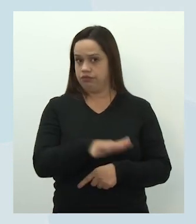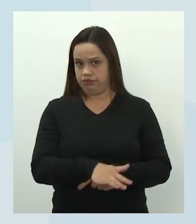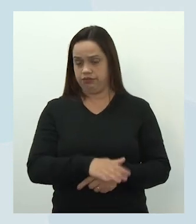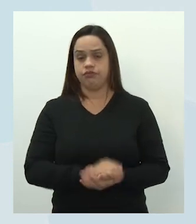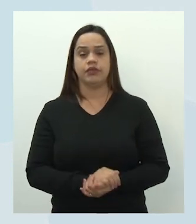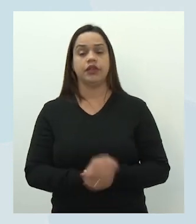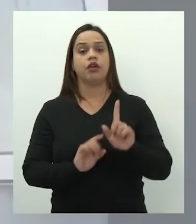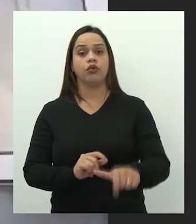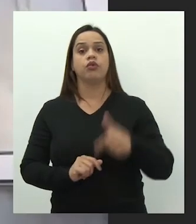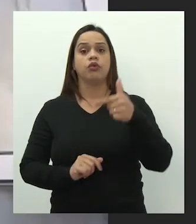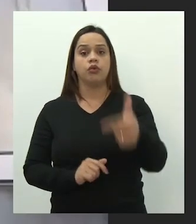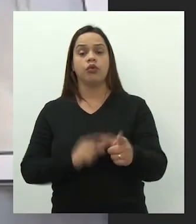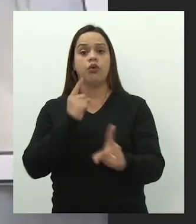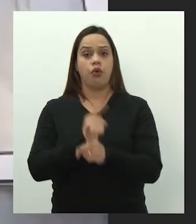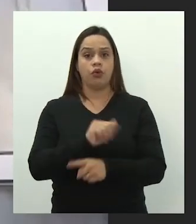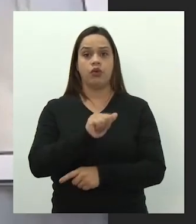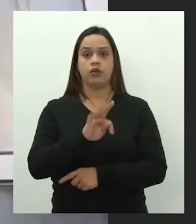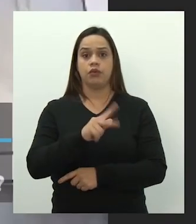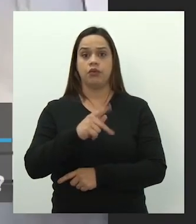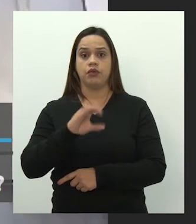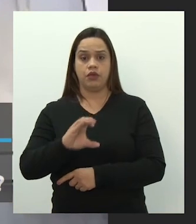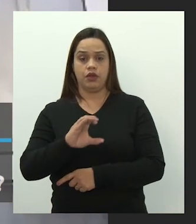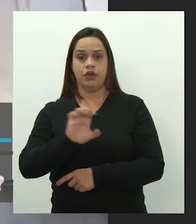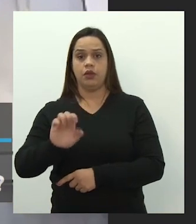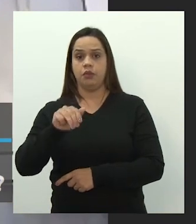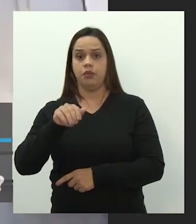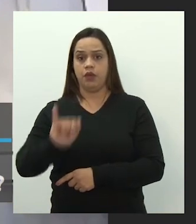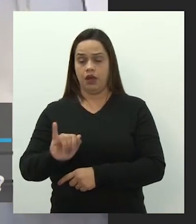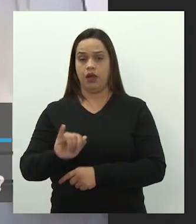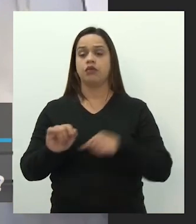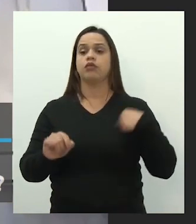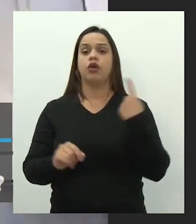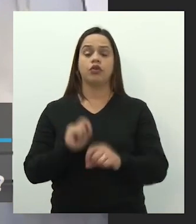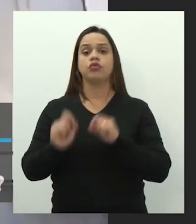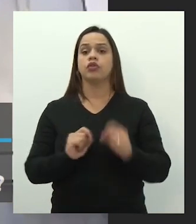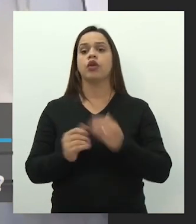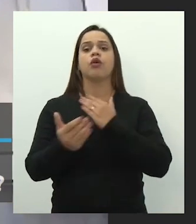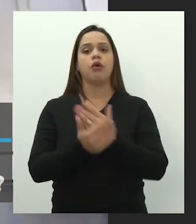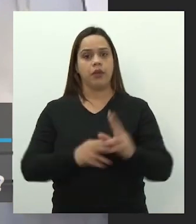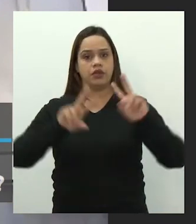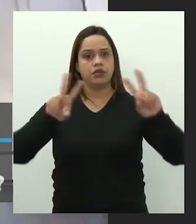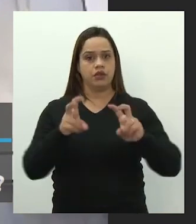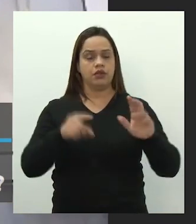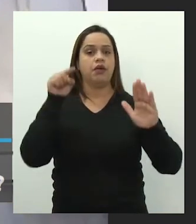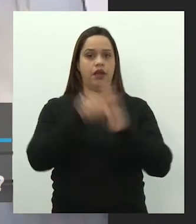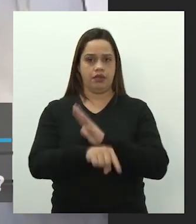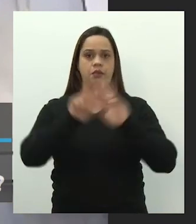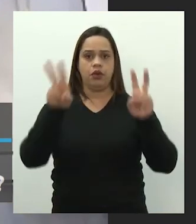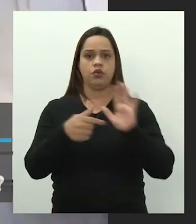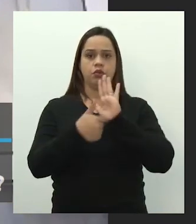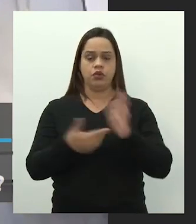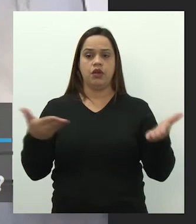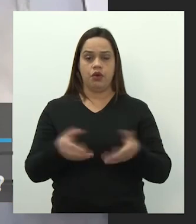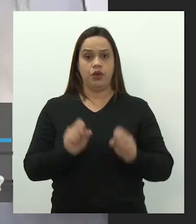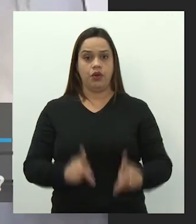Então, no próximo ATPC do EMAI, a gente inicia falando sobre isso, tá